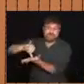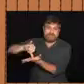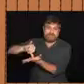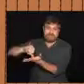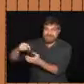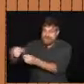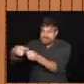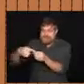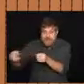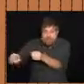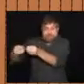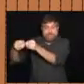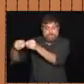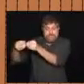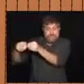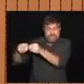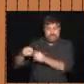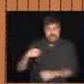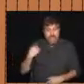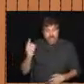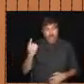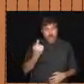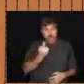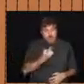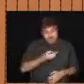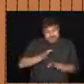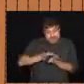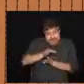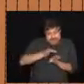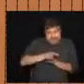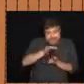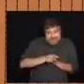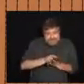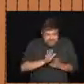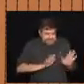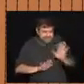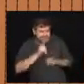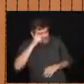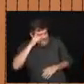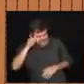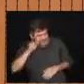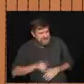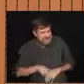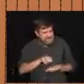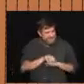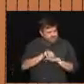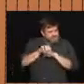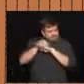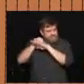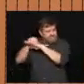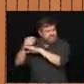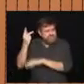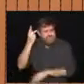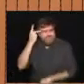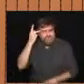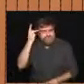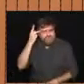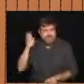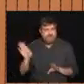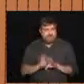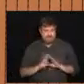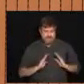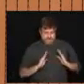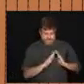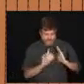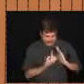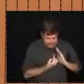São Paulo. Então, estamos recomendando às pessoas, além dessa recomendação do